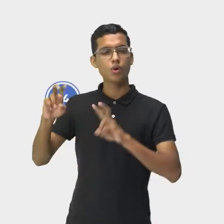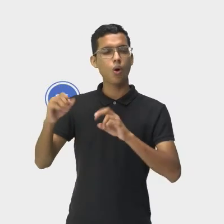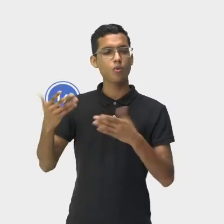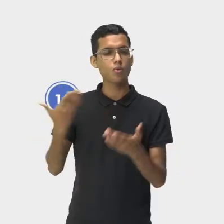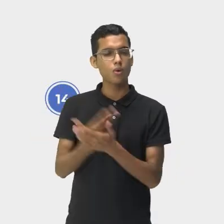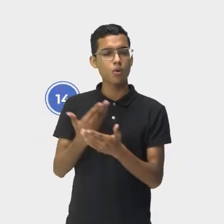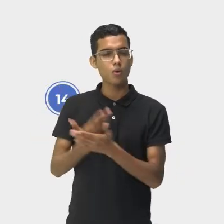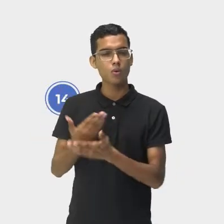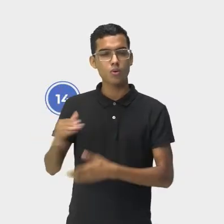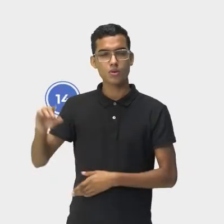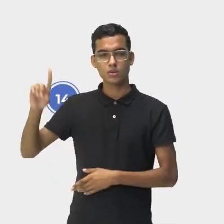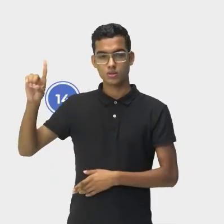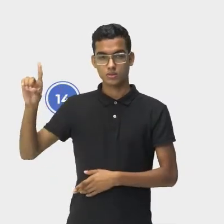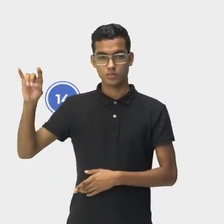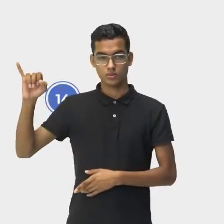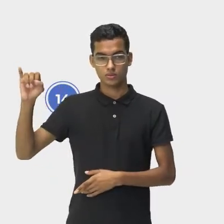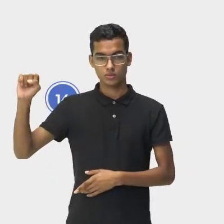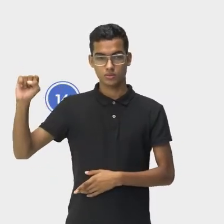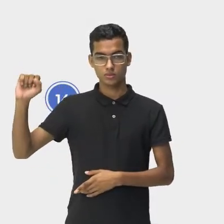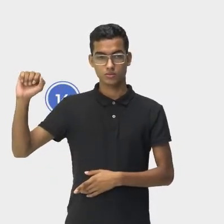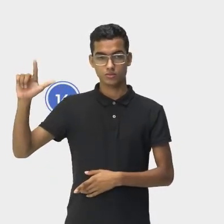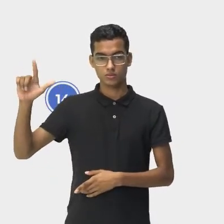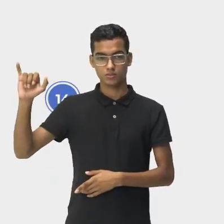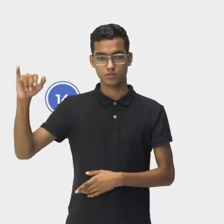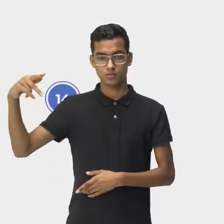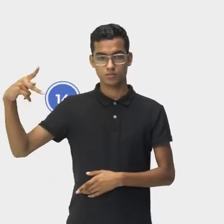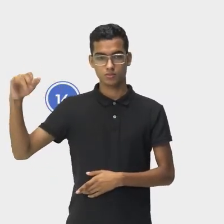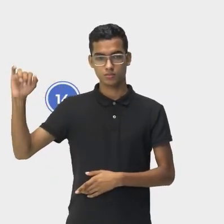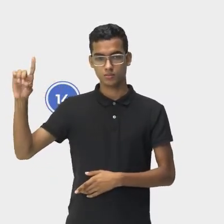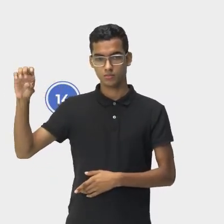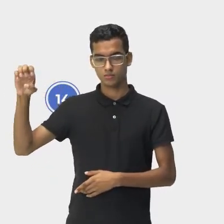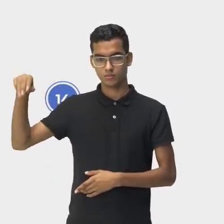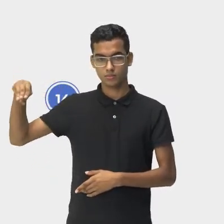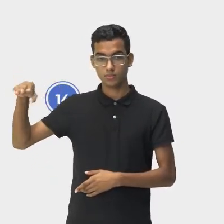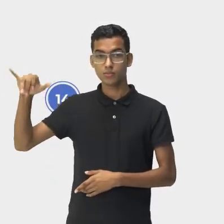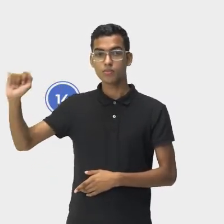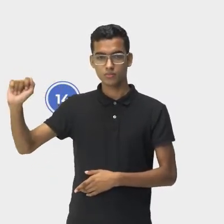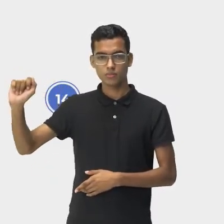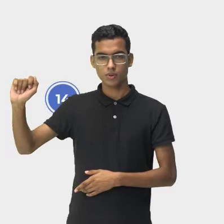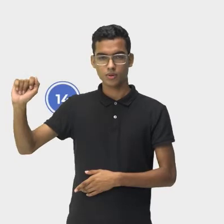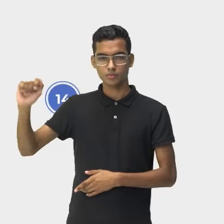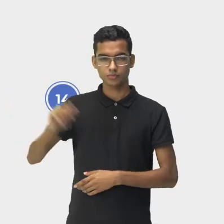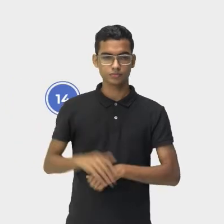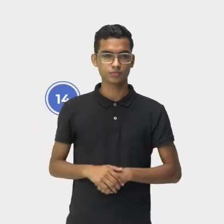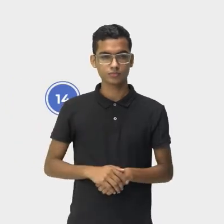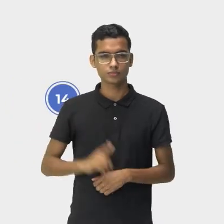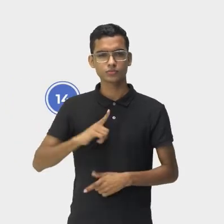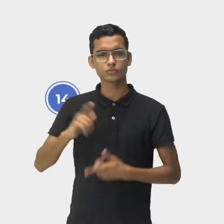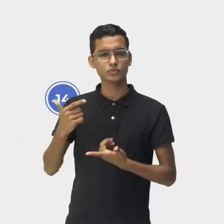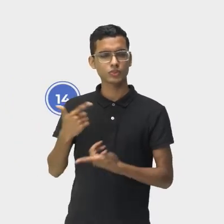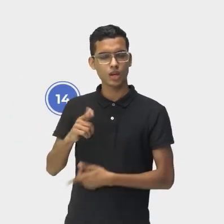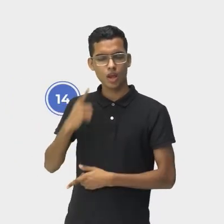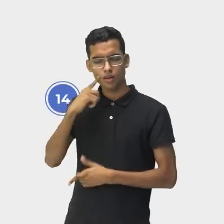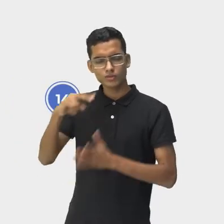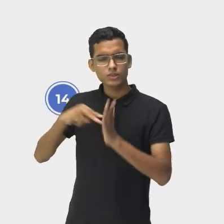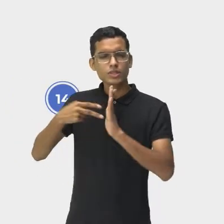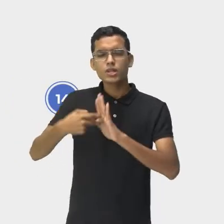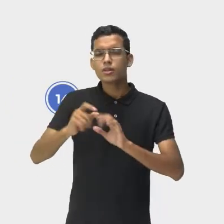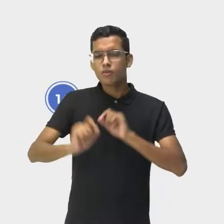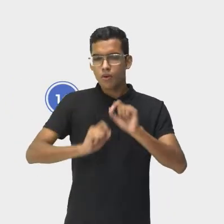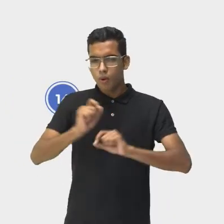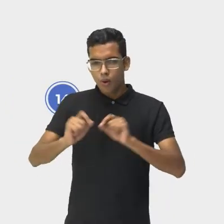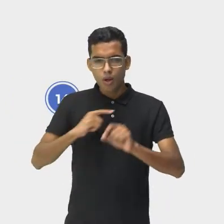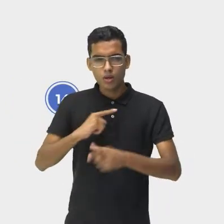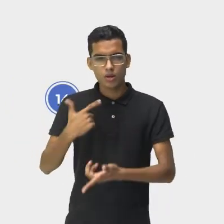isso? O termo dislipidemia utiliza-se para descrever alterações isoladas ou combinadas